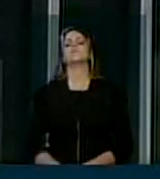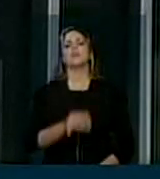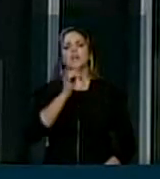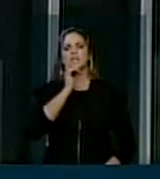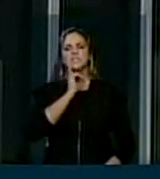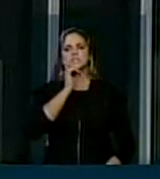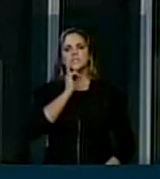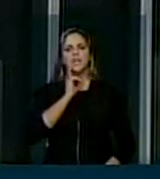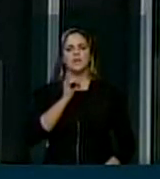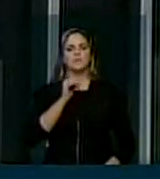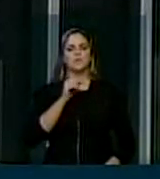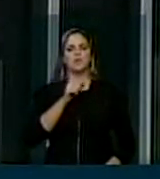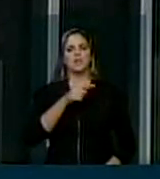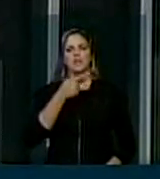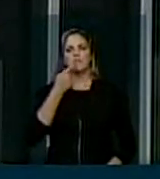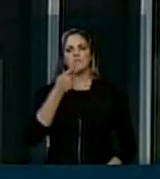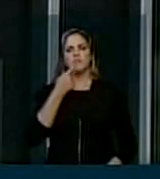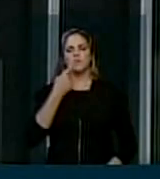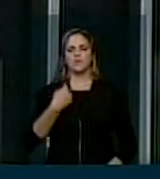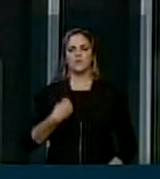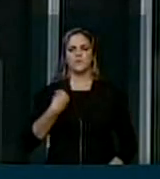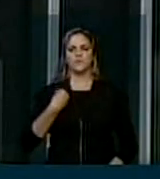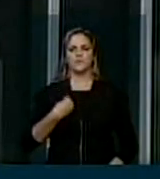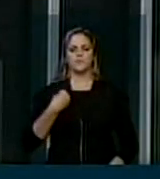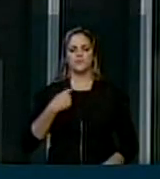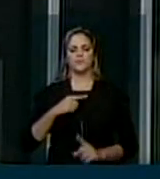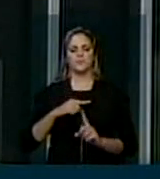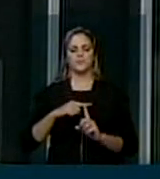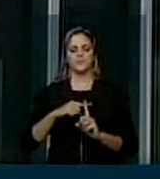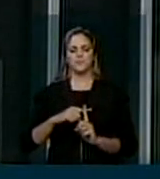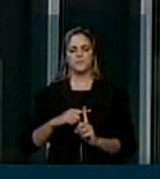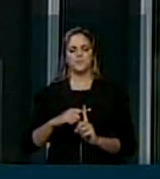do crucifixo neste plenário.